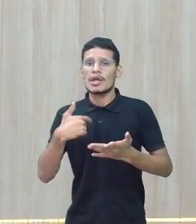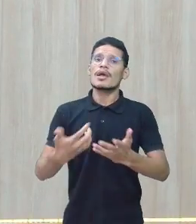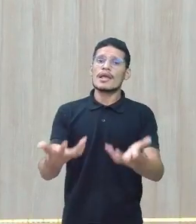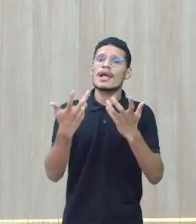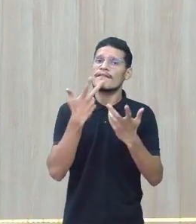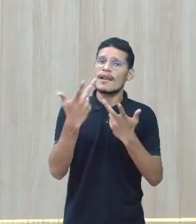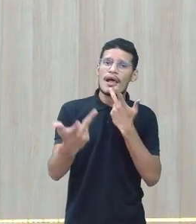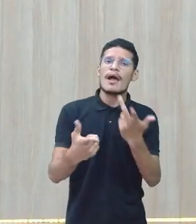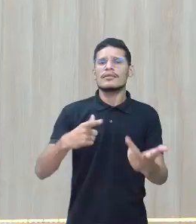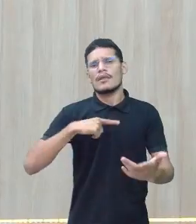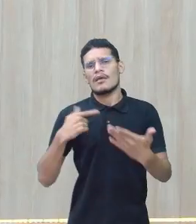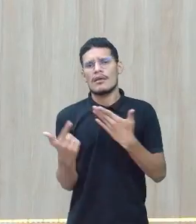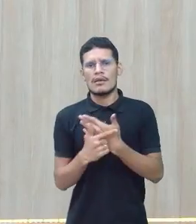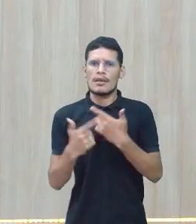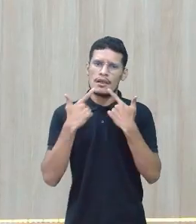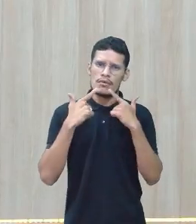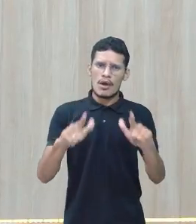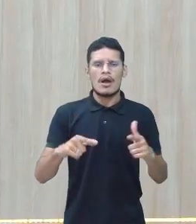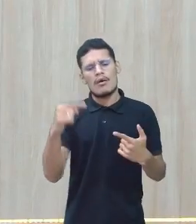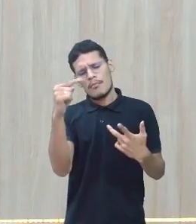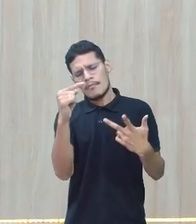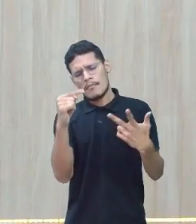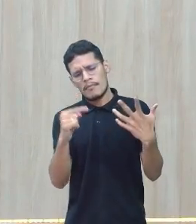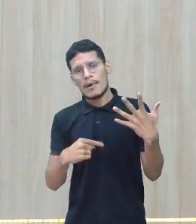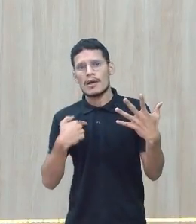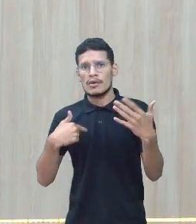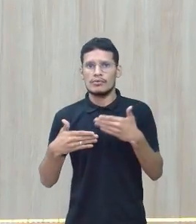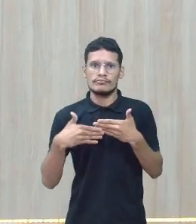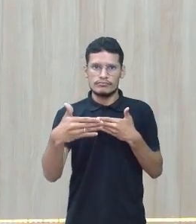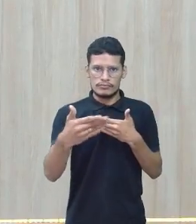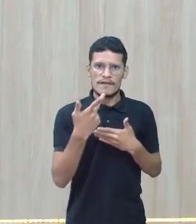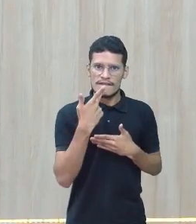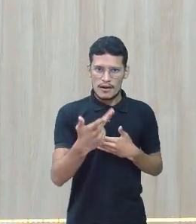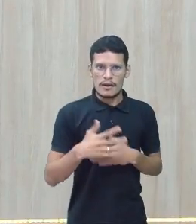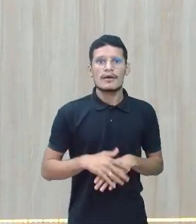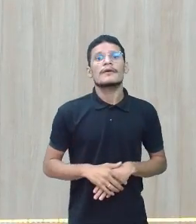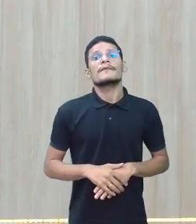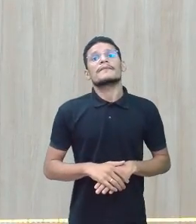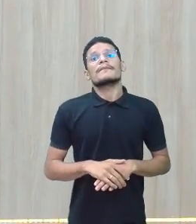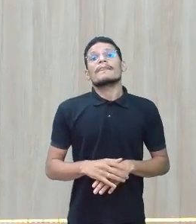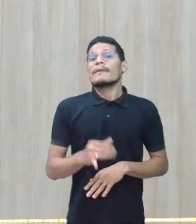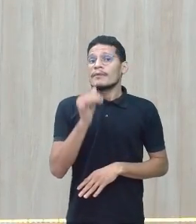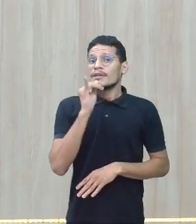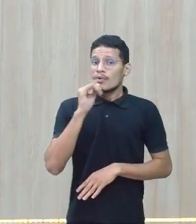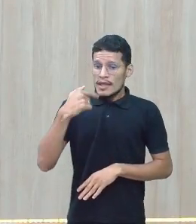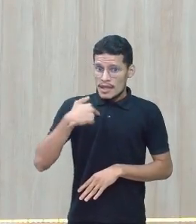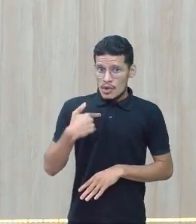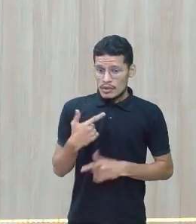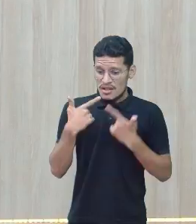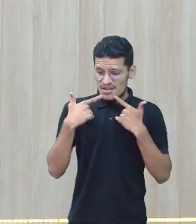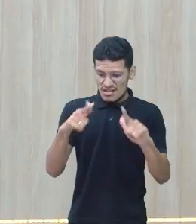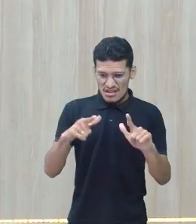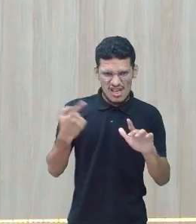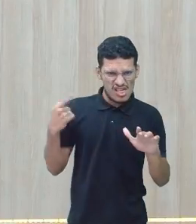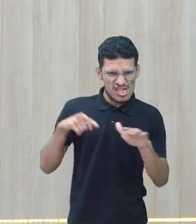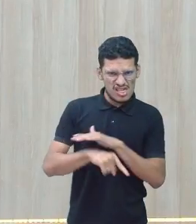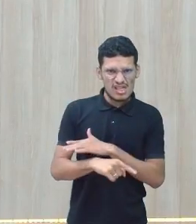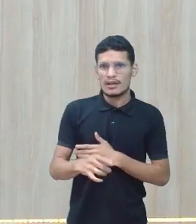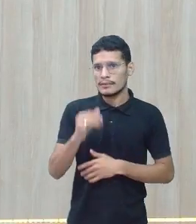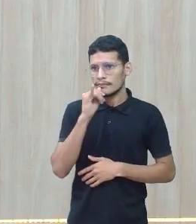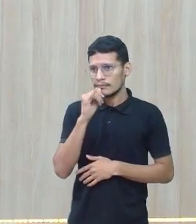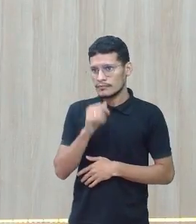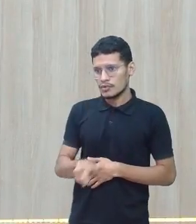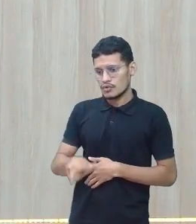funções da linguagem, através de outros recursos, que eu vou falar mais na frente, tá certo? Então, quando eu exagero a minha linguagem, por exemplo, o